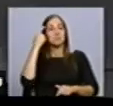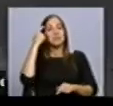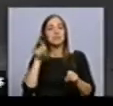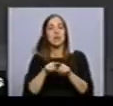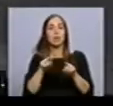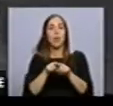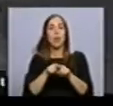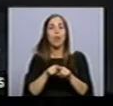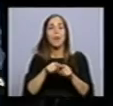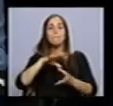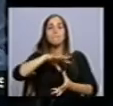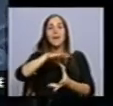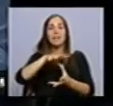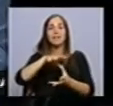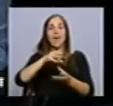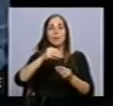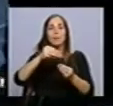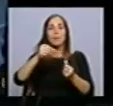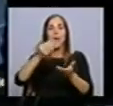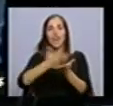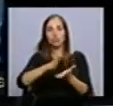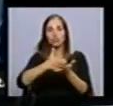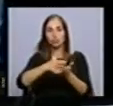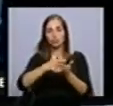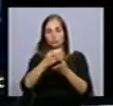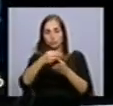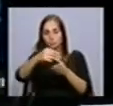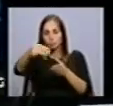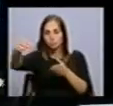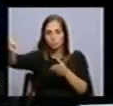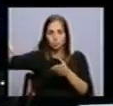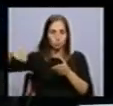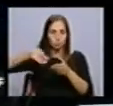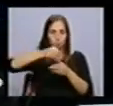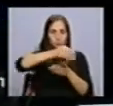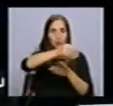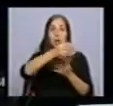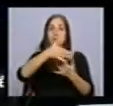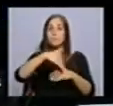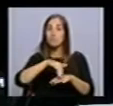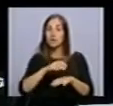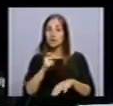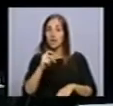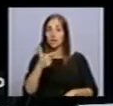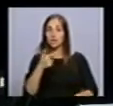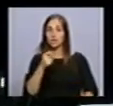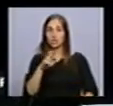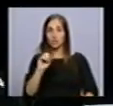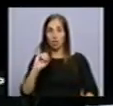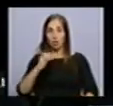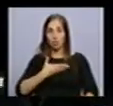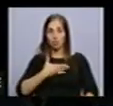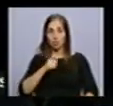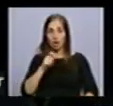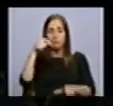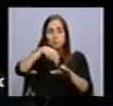planetária. Sim, é capaz de haver aqui pontos em comum, mas a distribuição de asteroides e a constituição de asteroides consegue